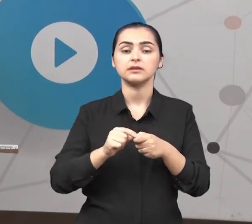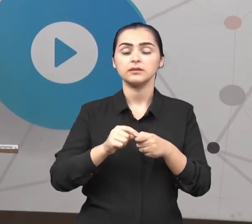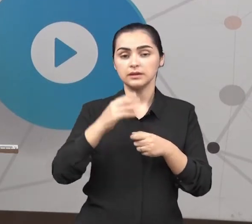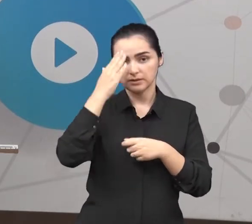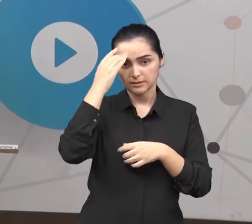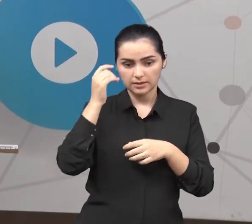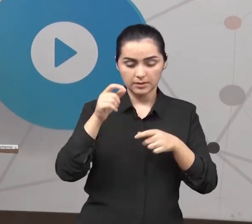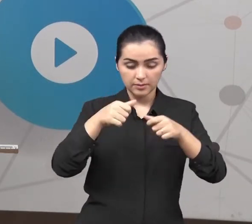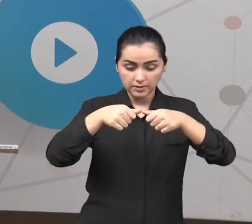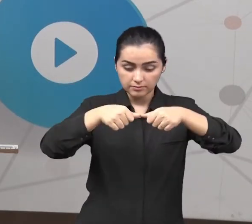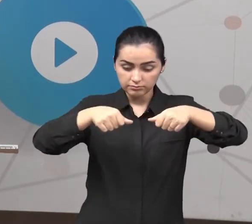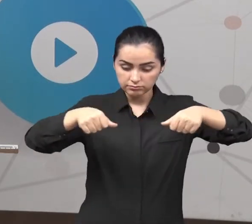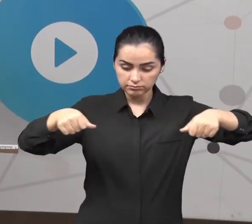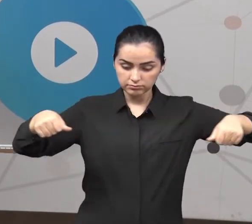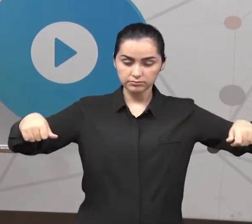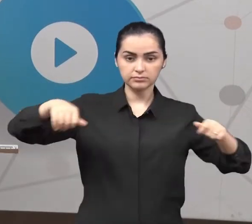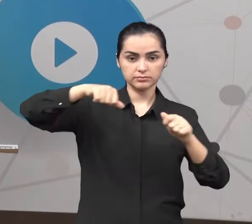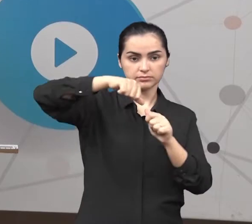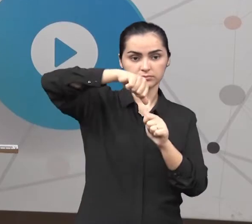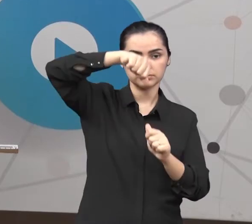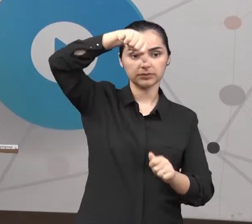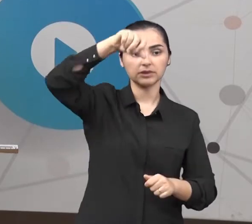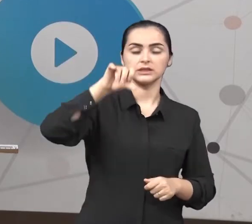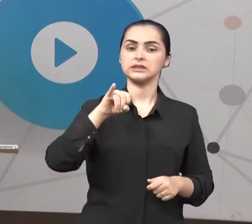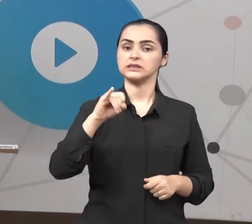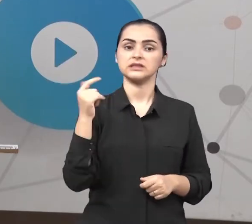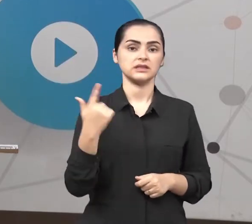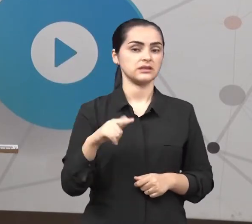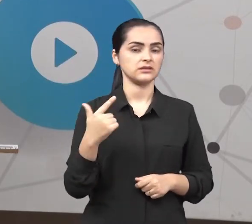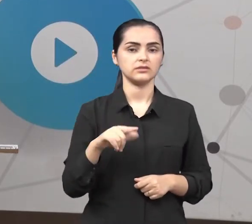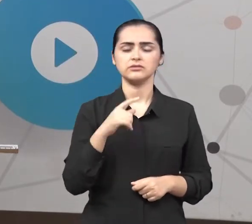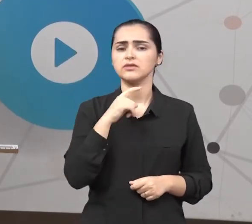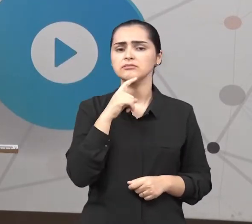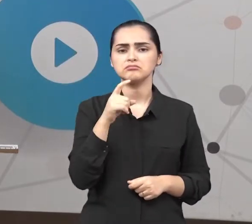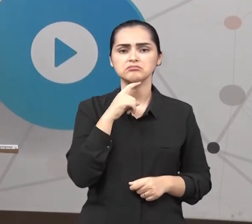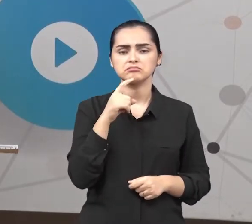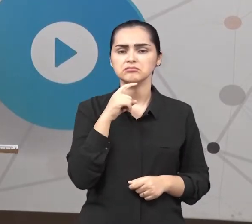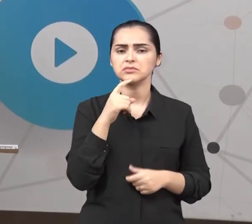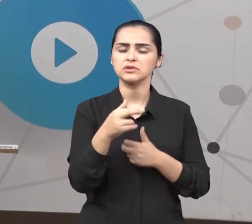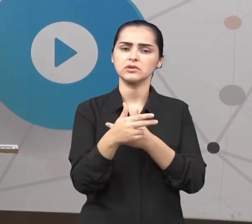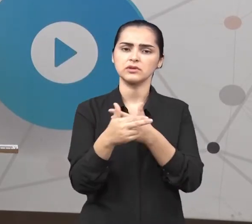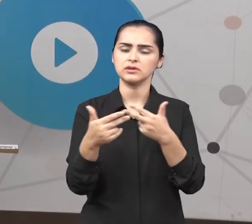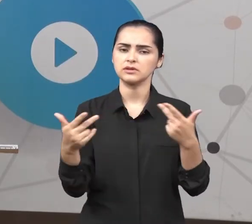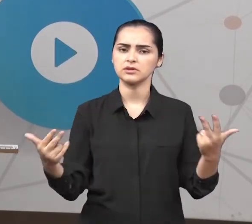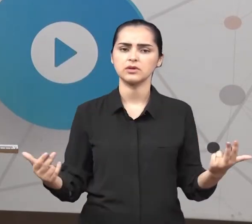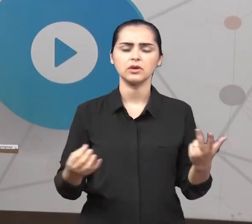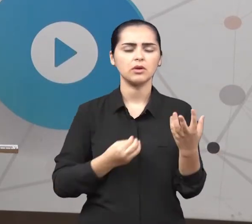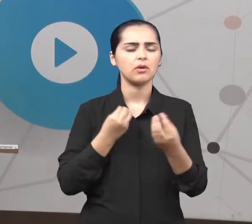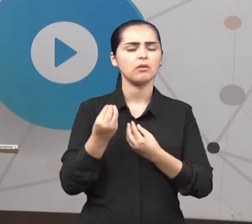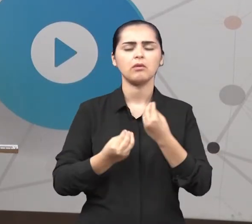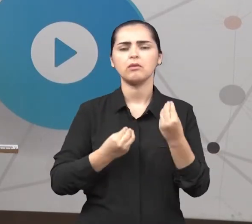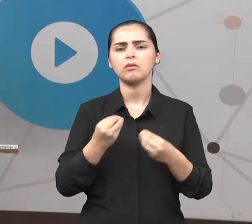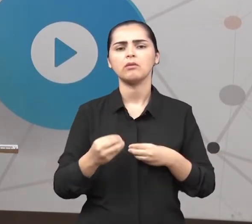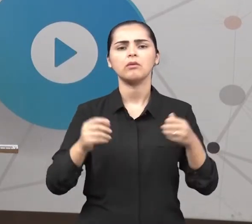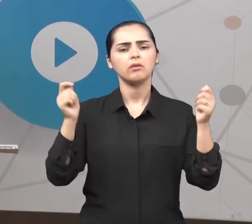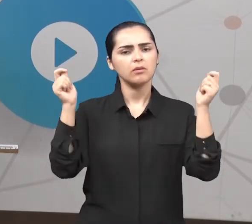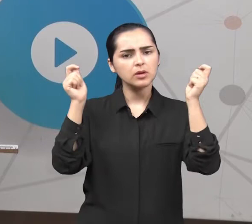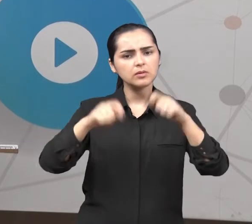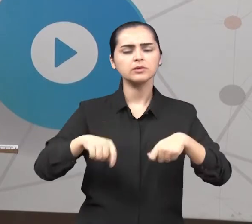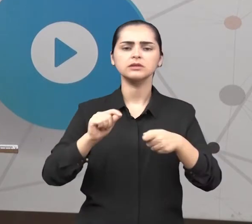se eles não tivessem nenhum desses instrumentos, como